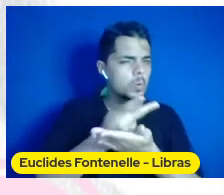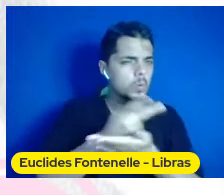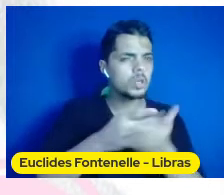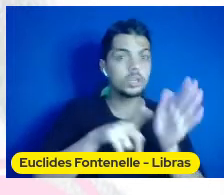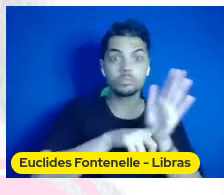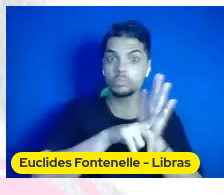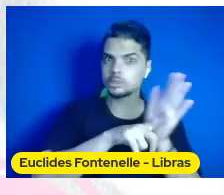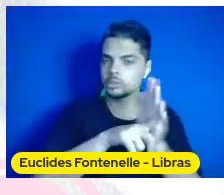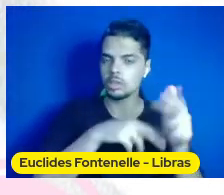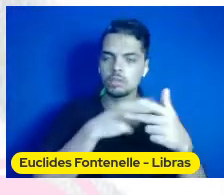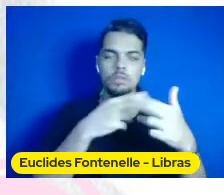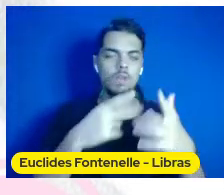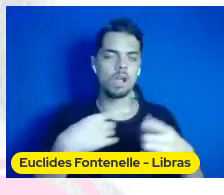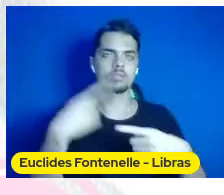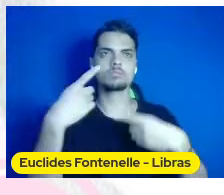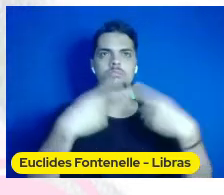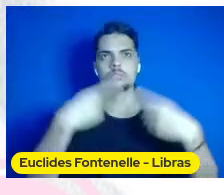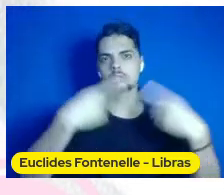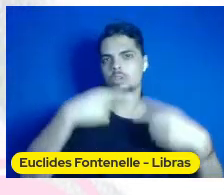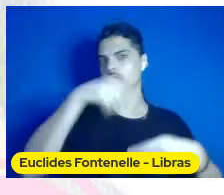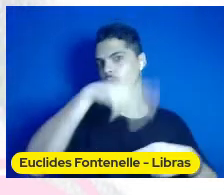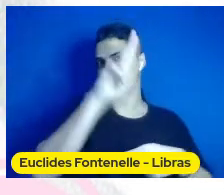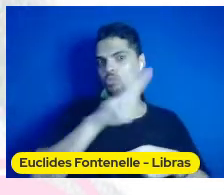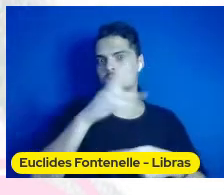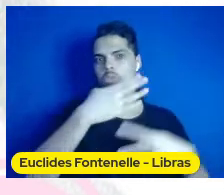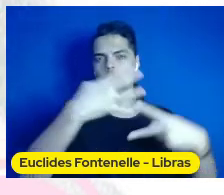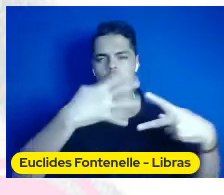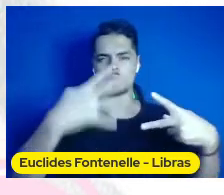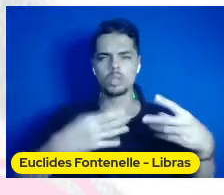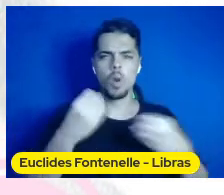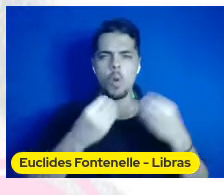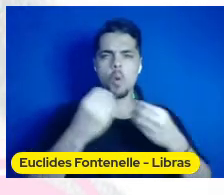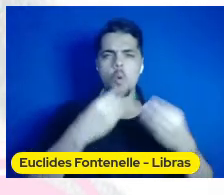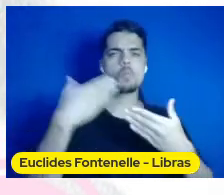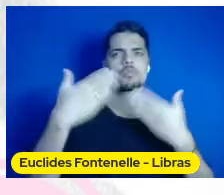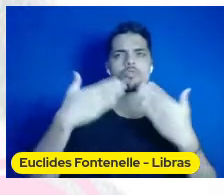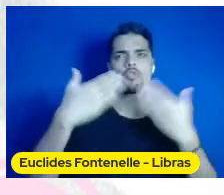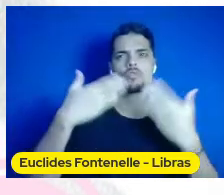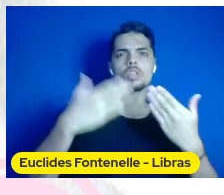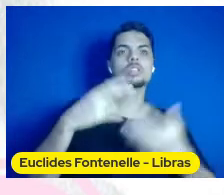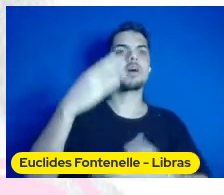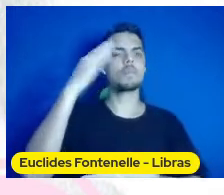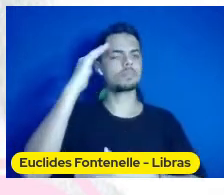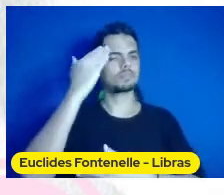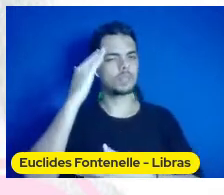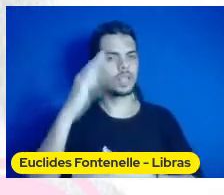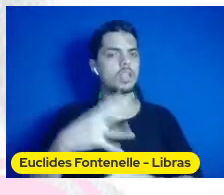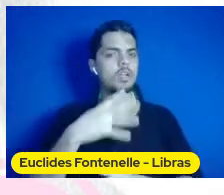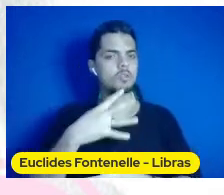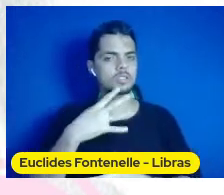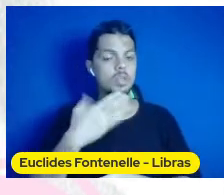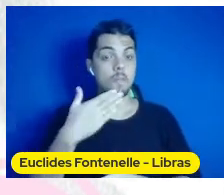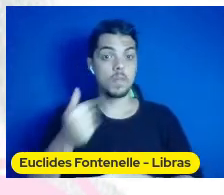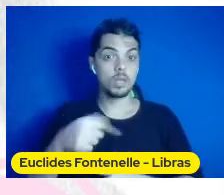de discussão dos 200 anos da independência do Brasil, e esse tema que a gente vai discutir, ele